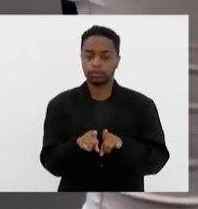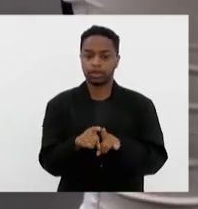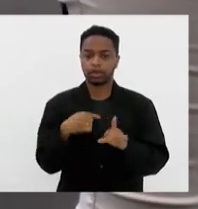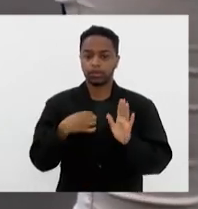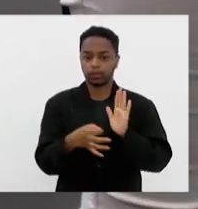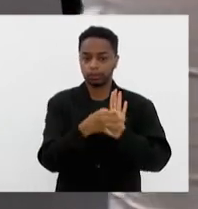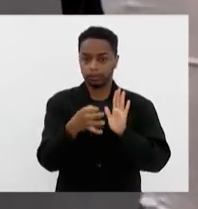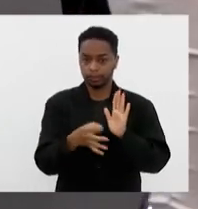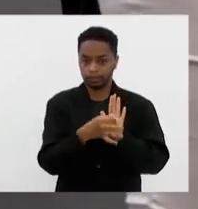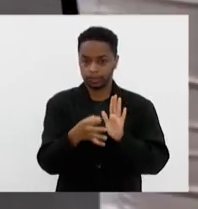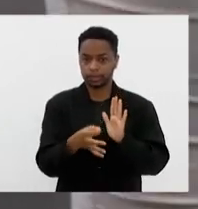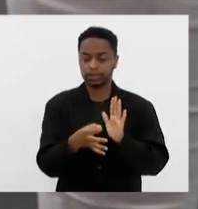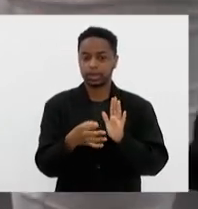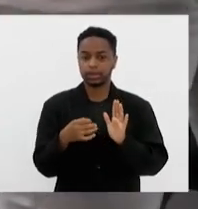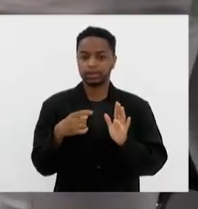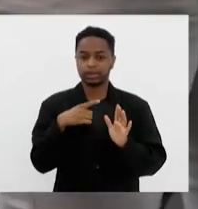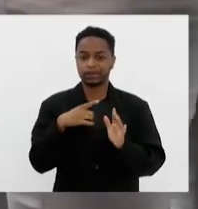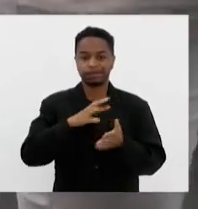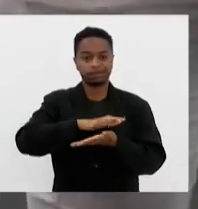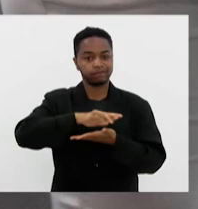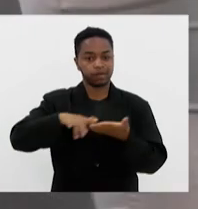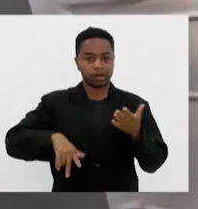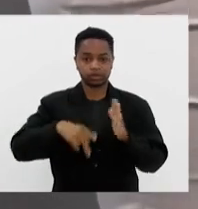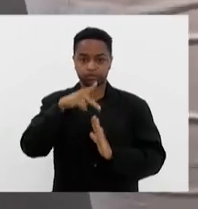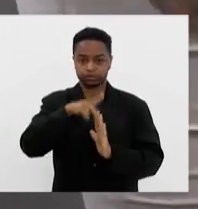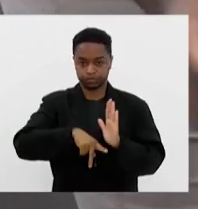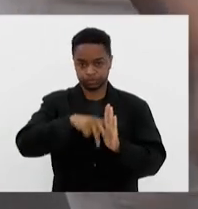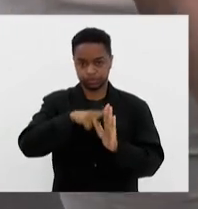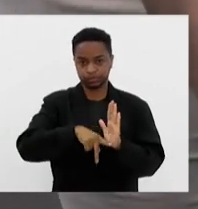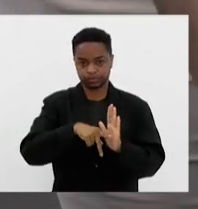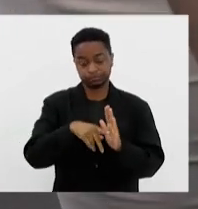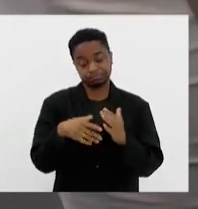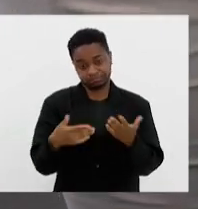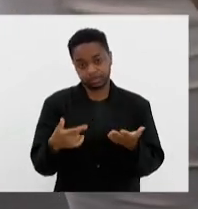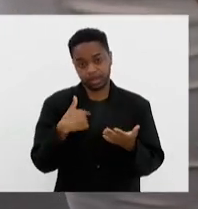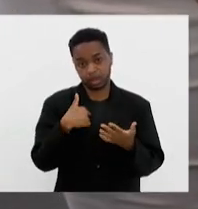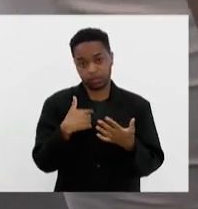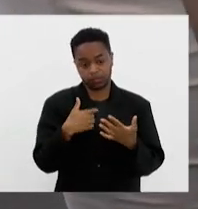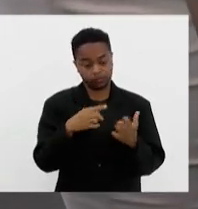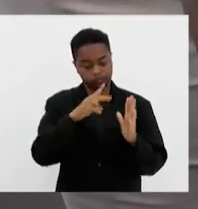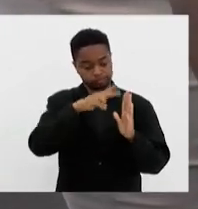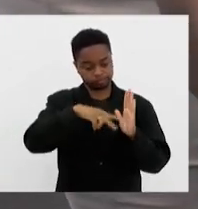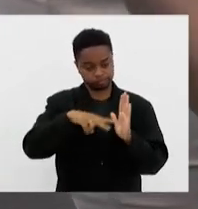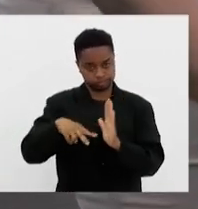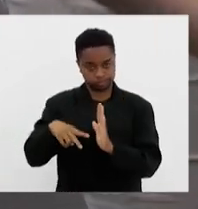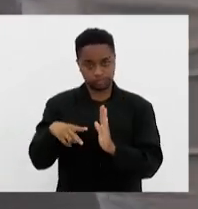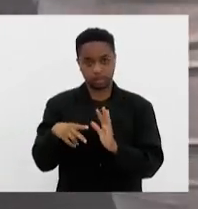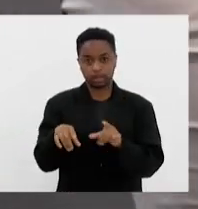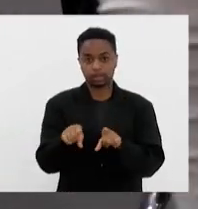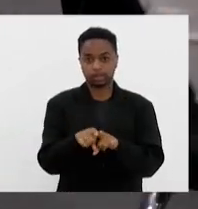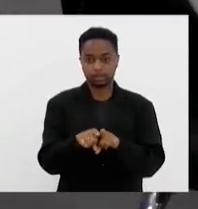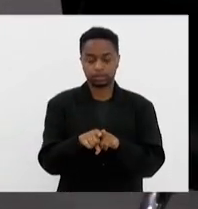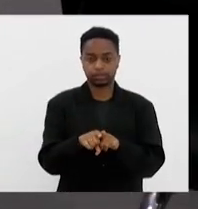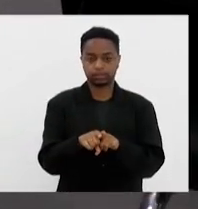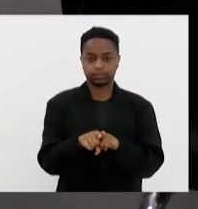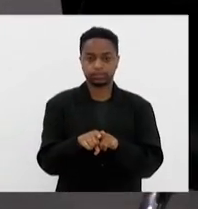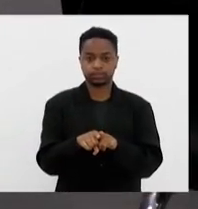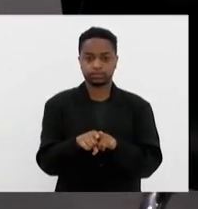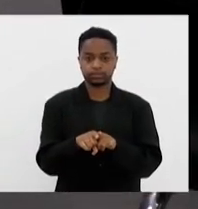parecer em uma pilha de projetos que passaram na minha mão, e vou ter